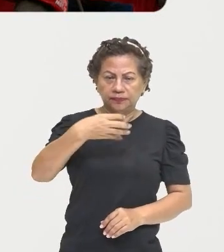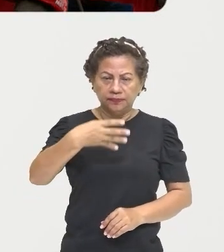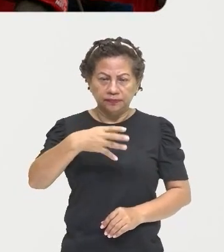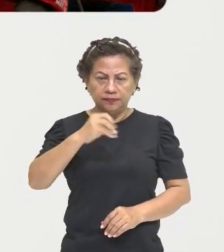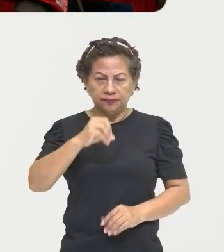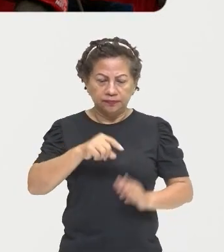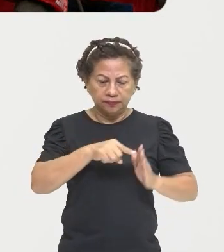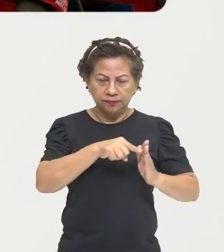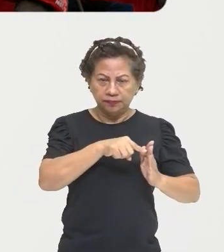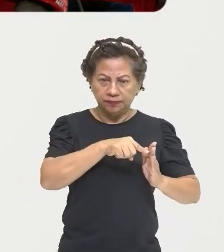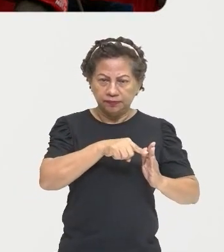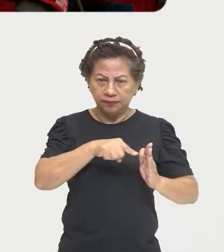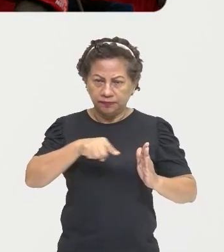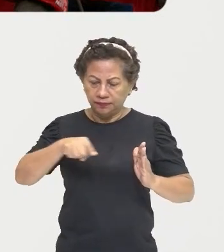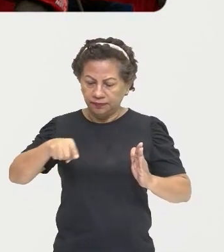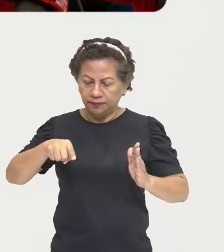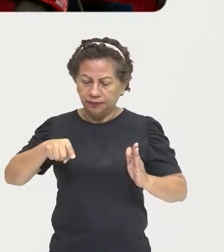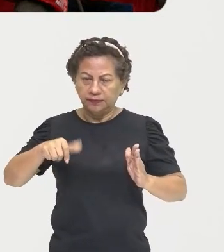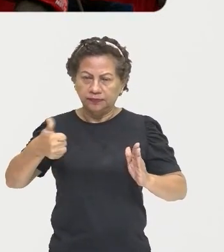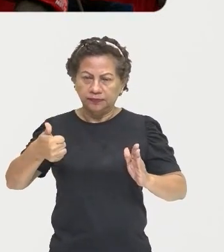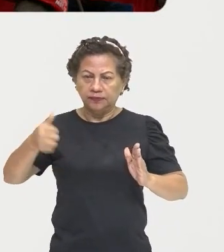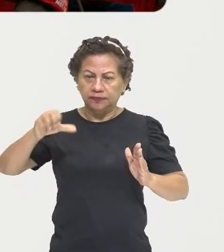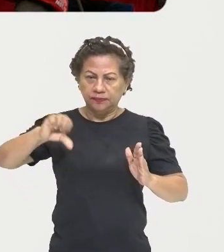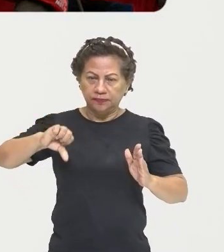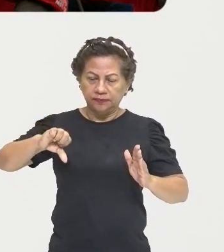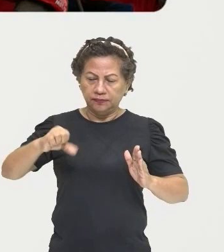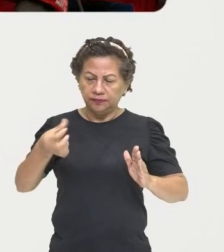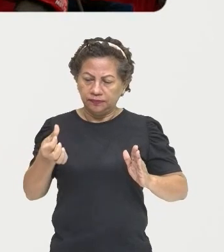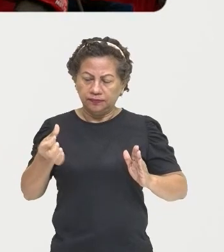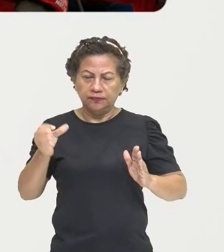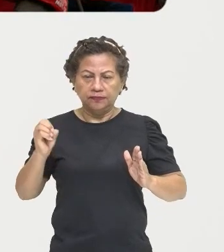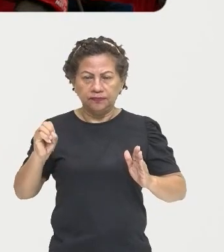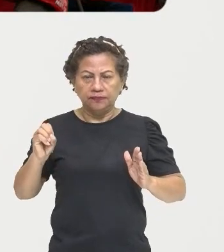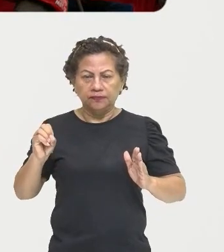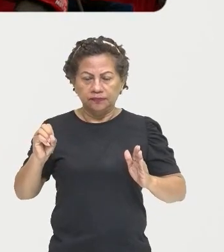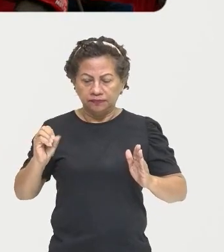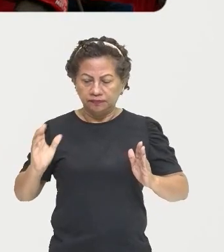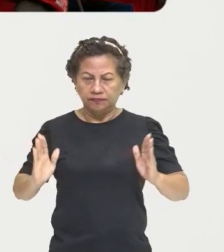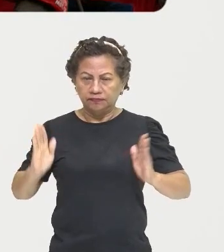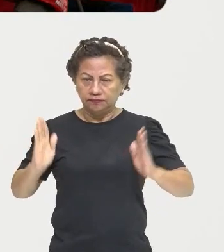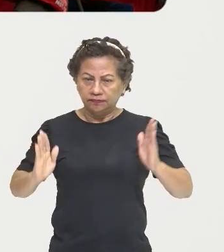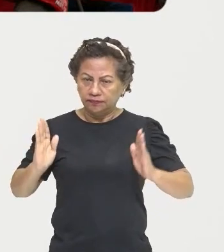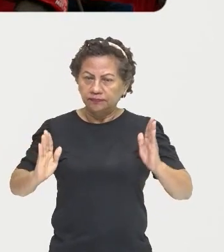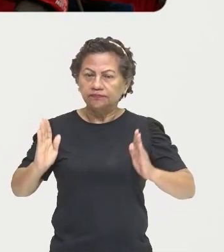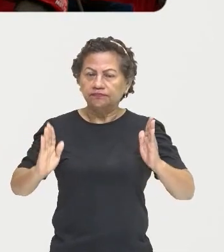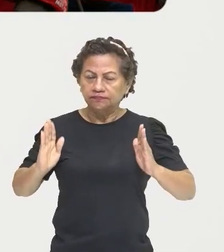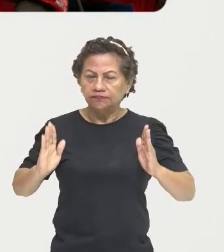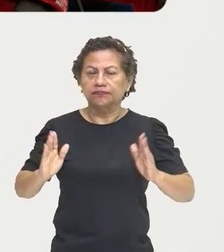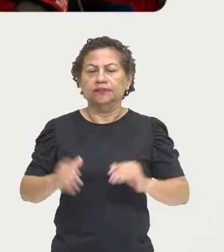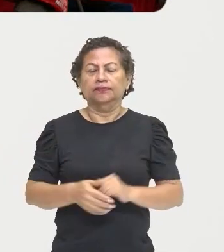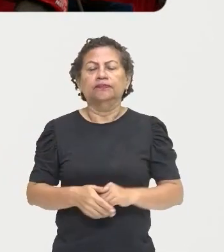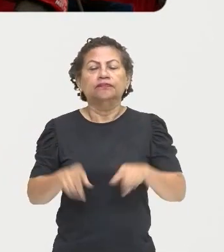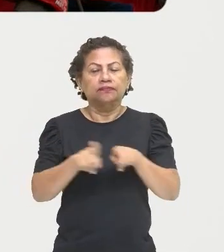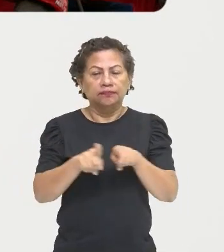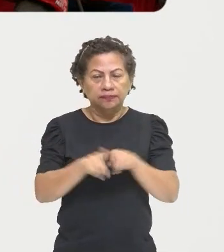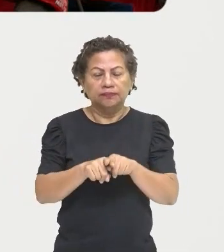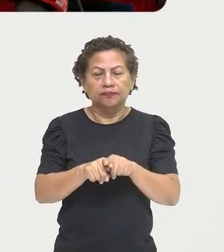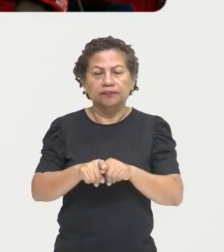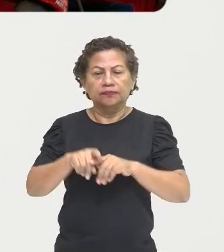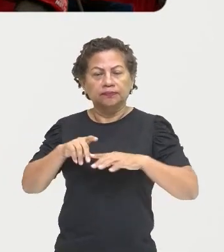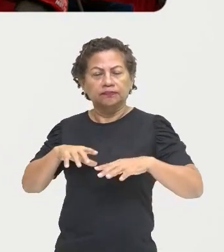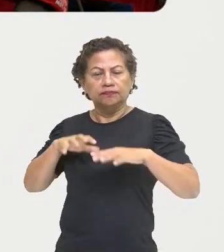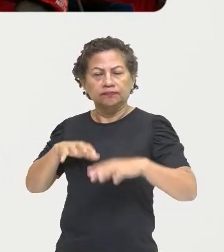que vai se destacar nessa luta do homem do campo, né, entre as décadas de 1940 e de 1960. Nós temos também,